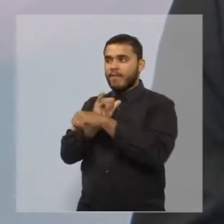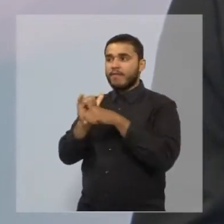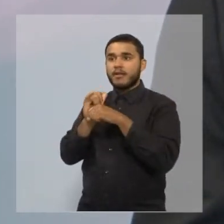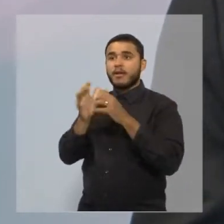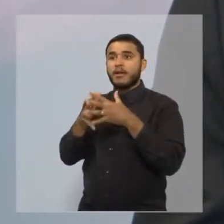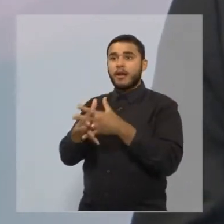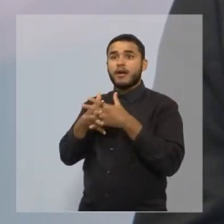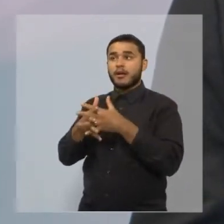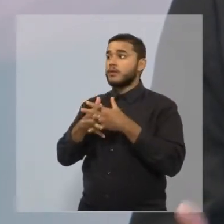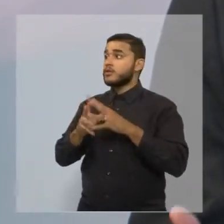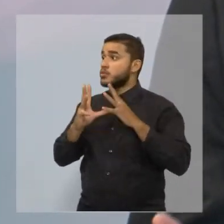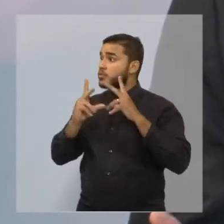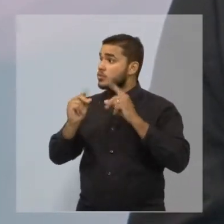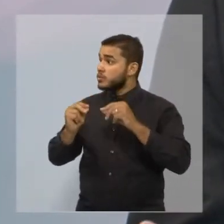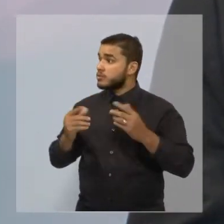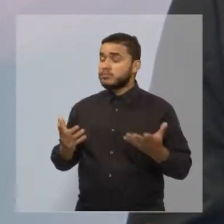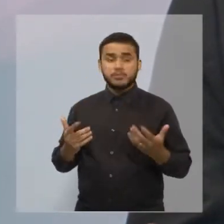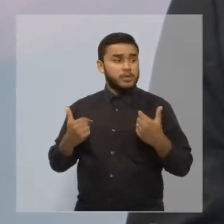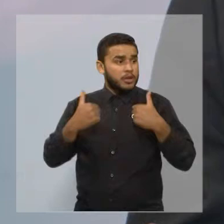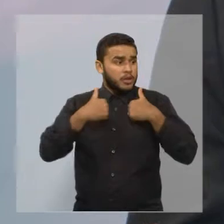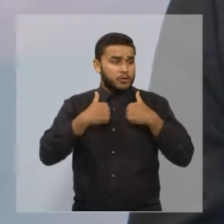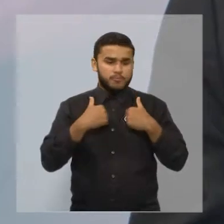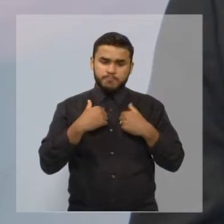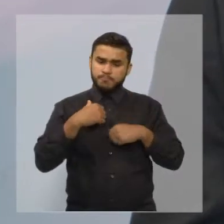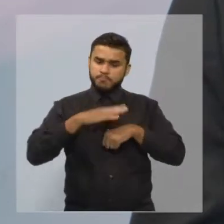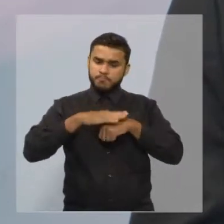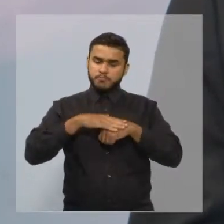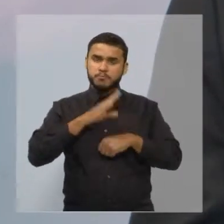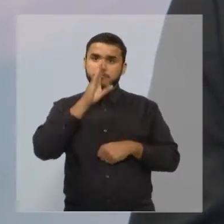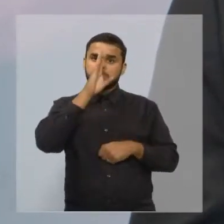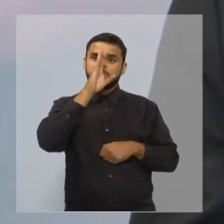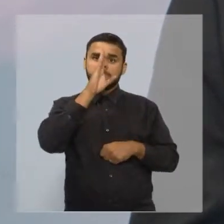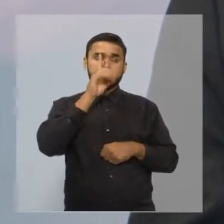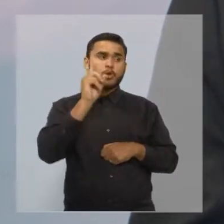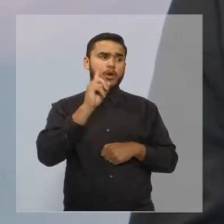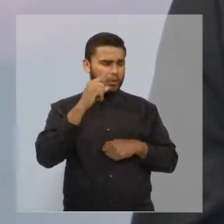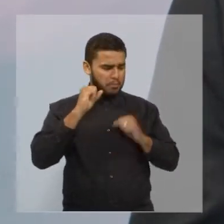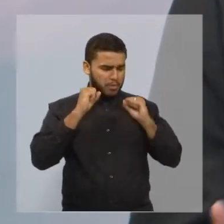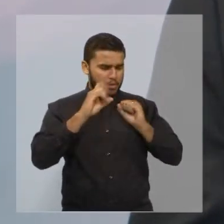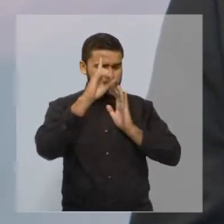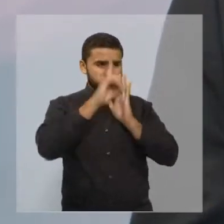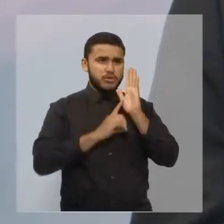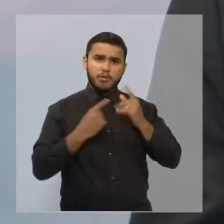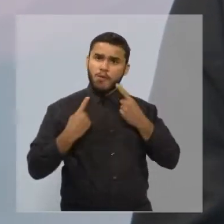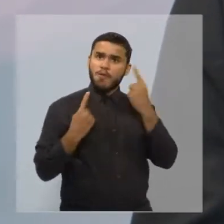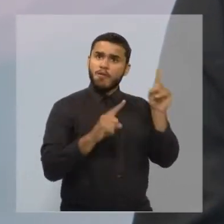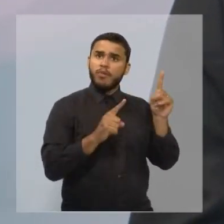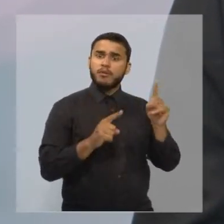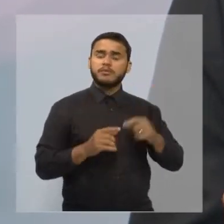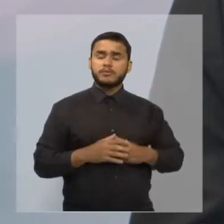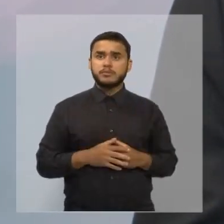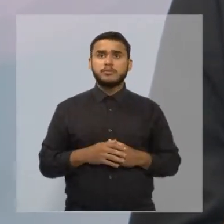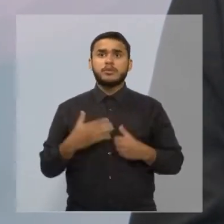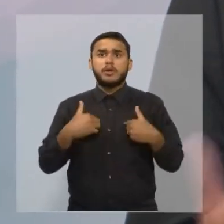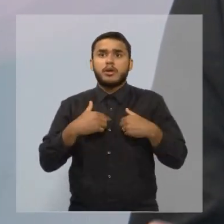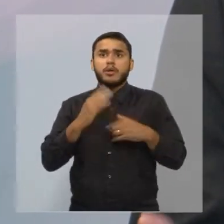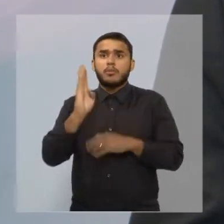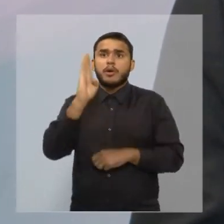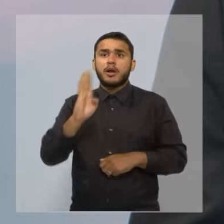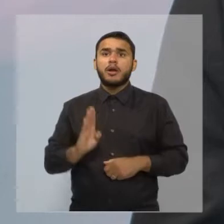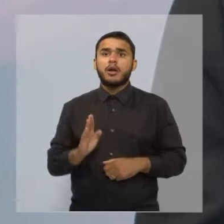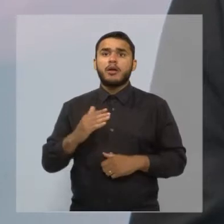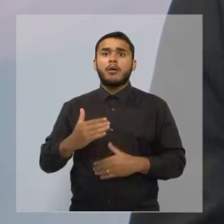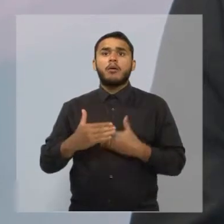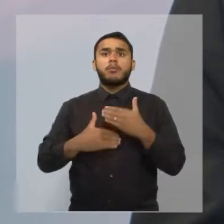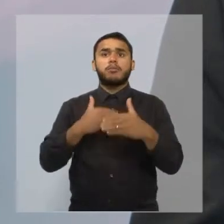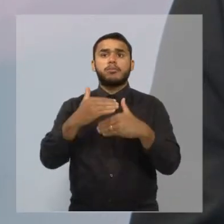trabalho, você tem todo o direito de reagir. Se você é o comandante do barco e tem gente remando para trás, você tem direito de jogar na